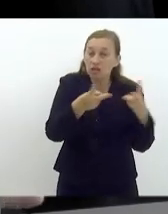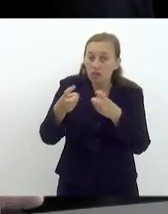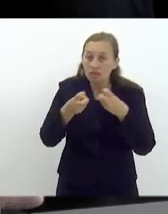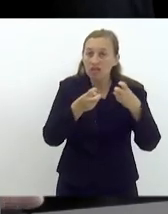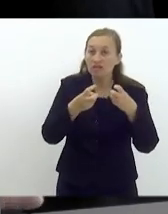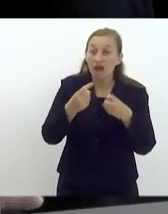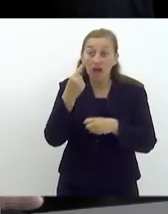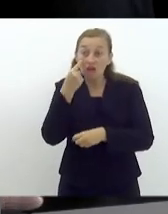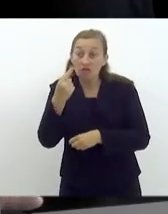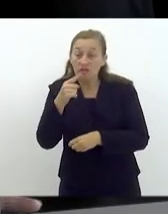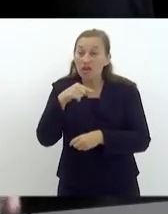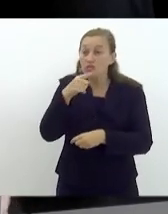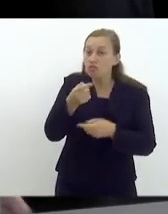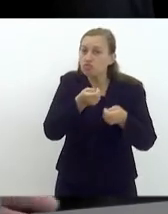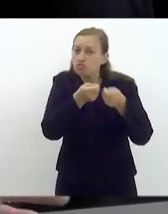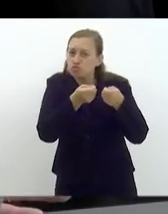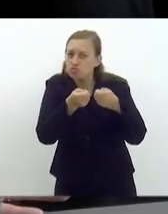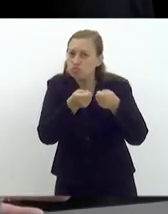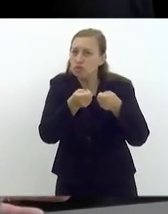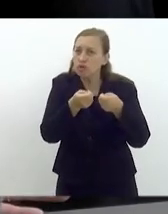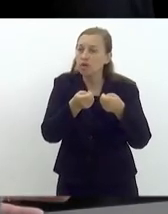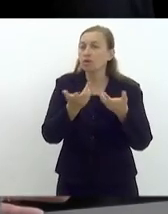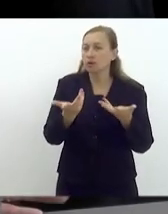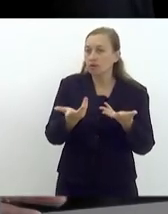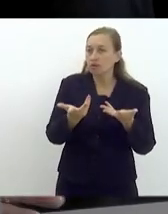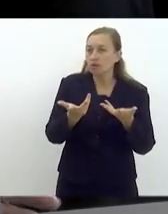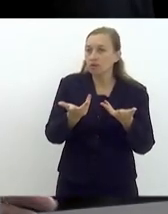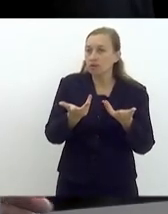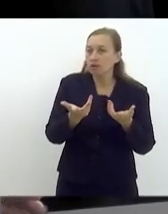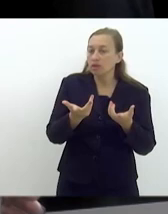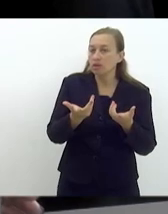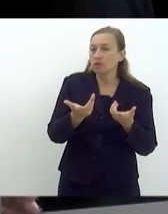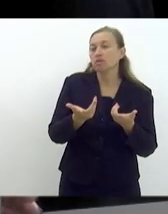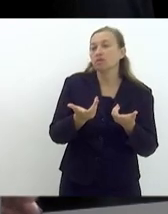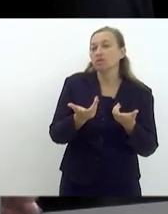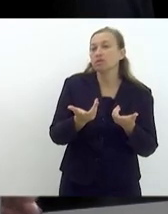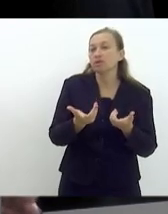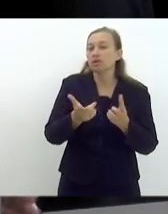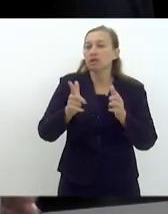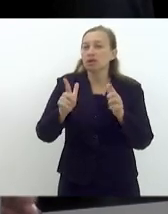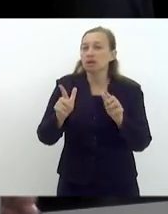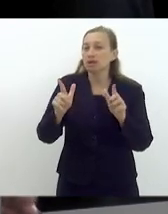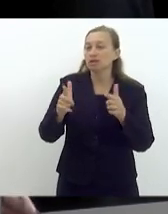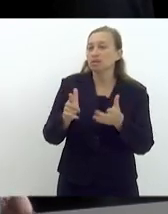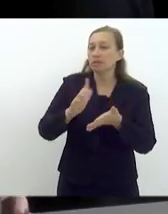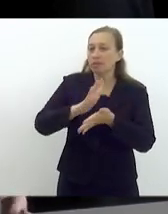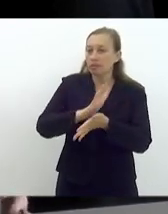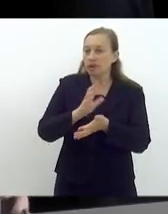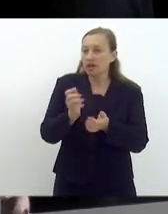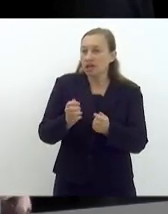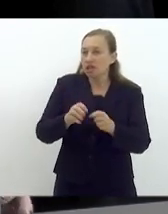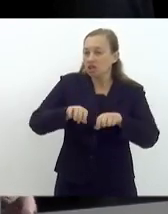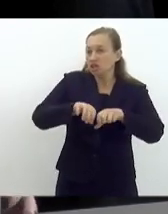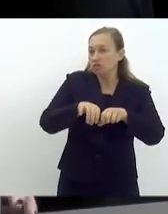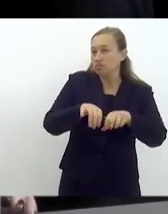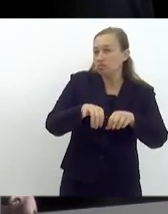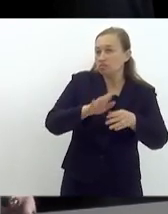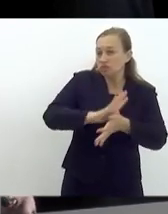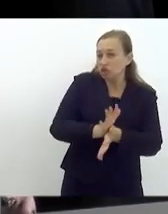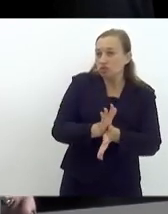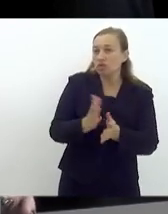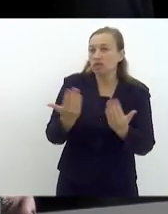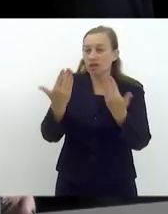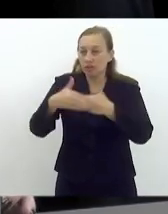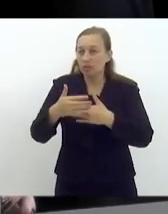em caso de manipulações para se aferir ou não a prestabilidade daquela prova por causa do concreto faltou alguma